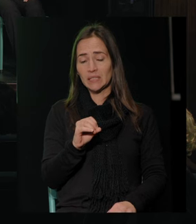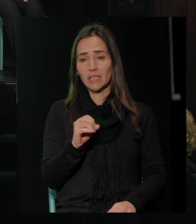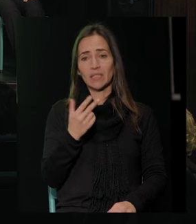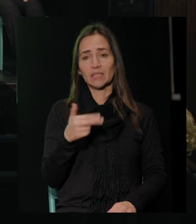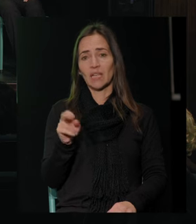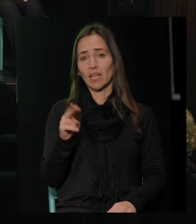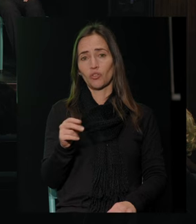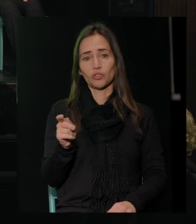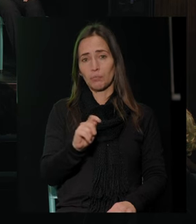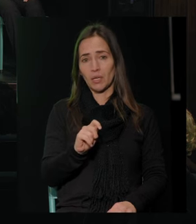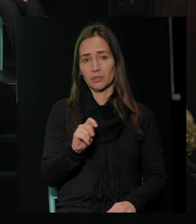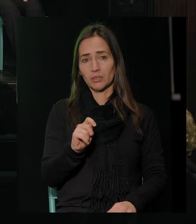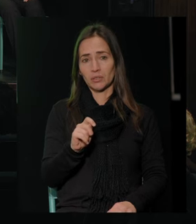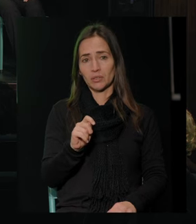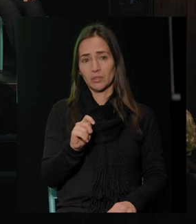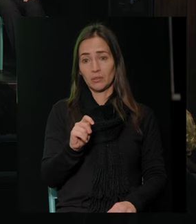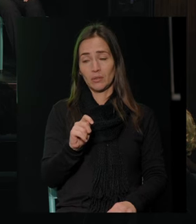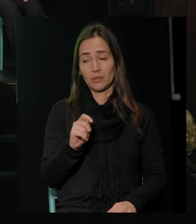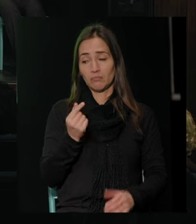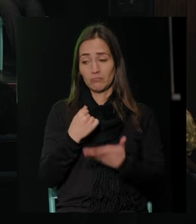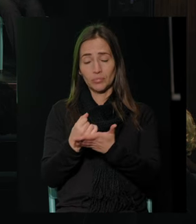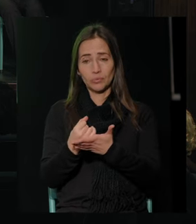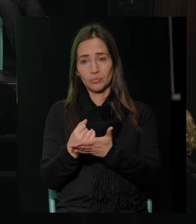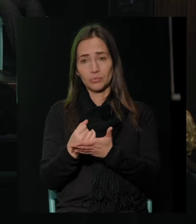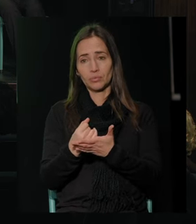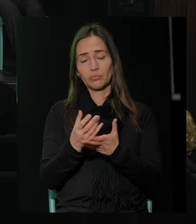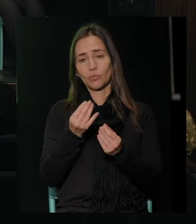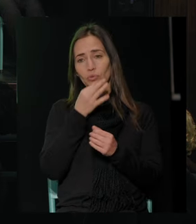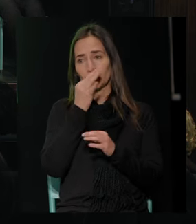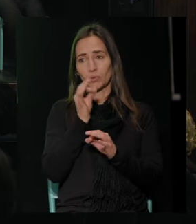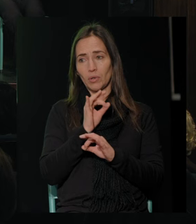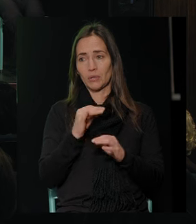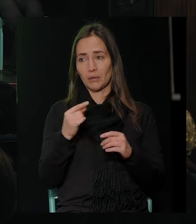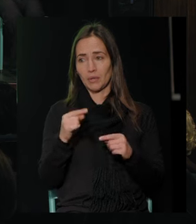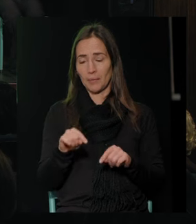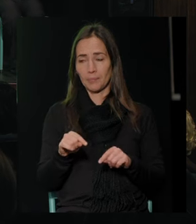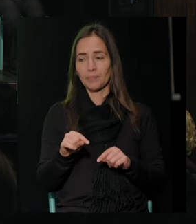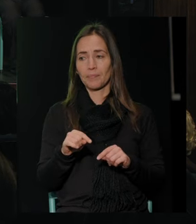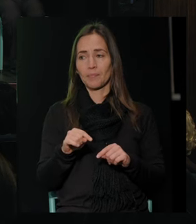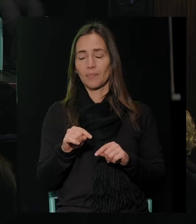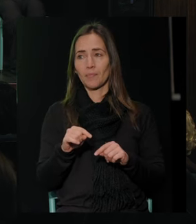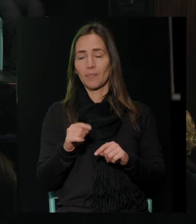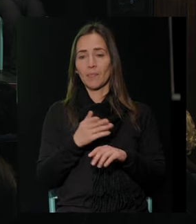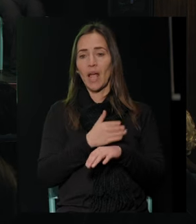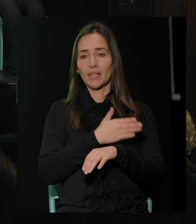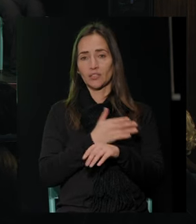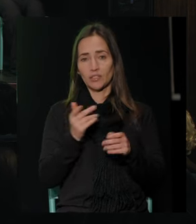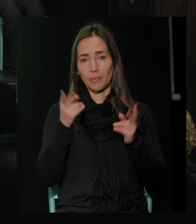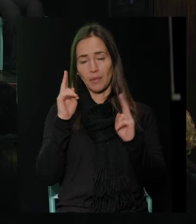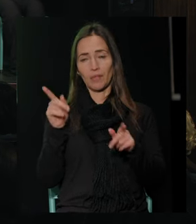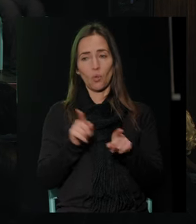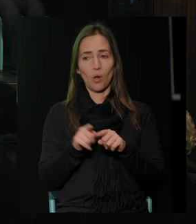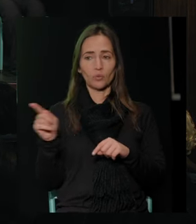euros mensais. Exato. E que tem um impacto tremendo. Absolutamente extraordinário. E ainda antes da liberdade, o que tu